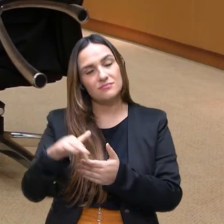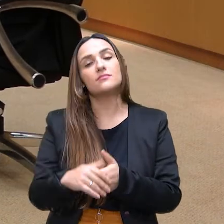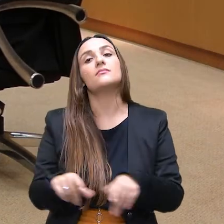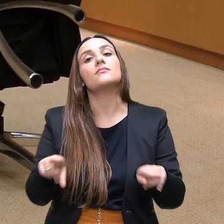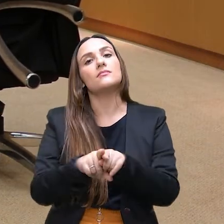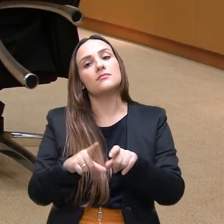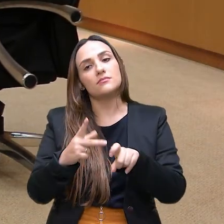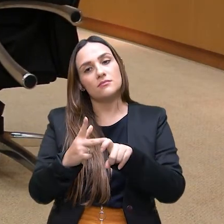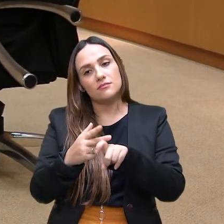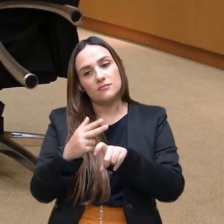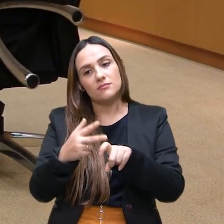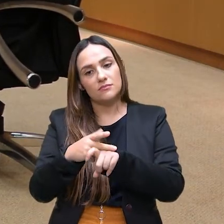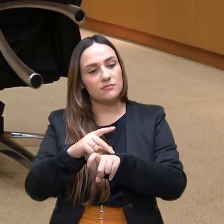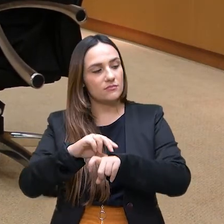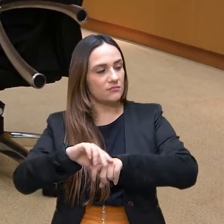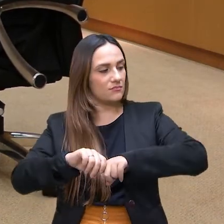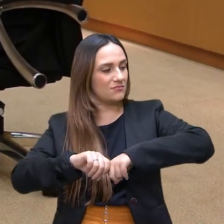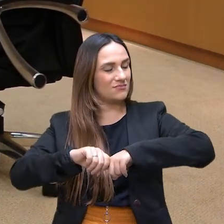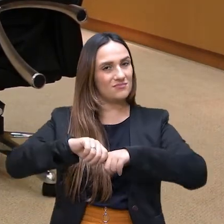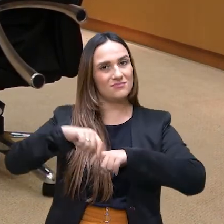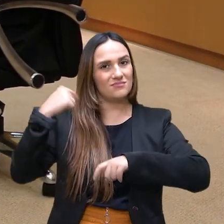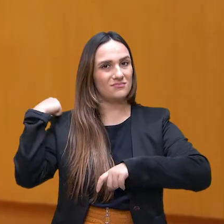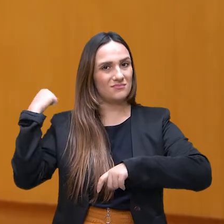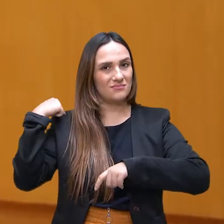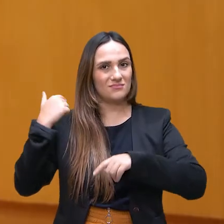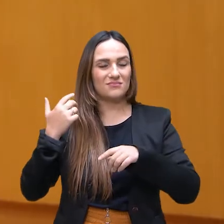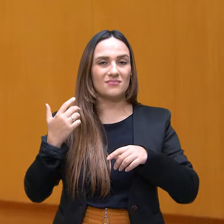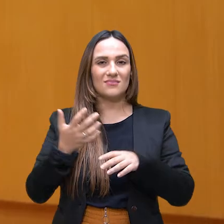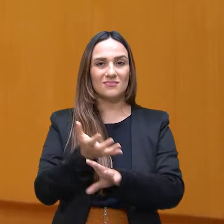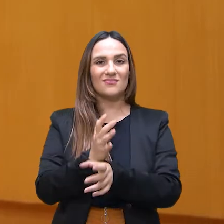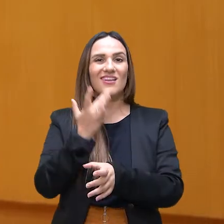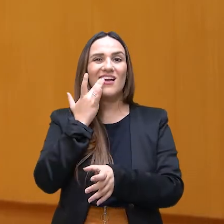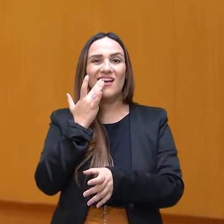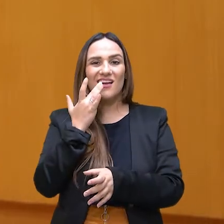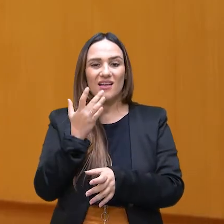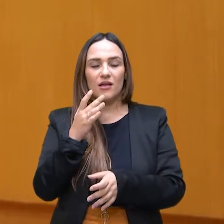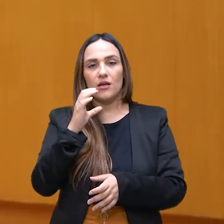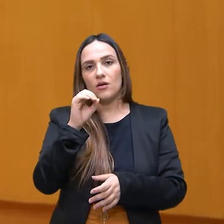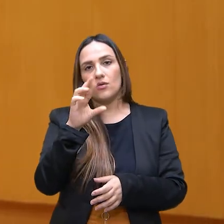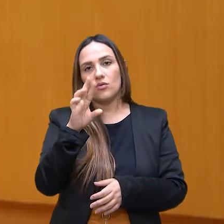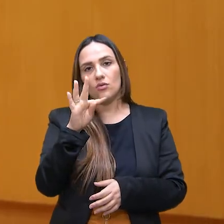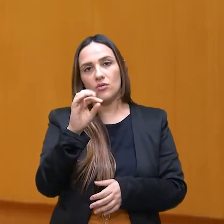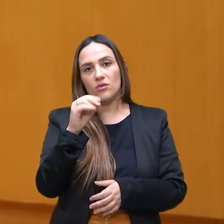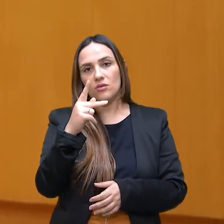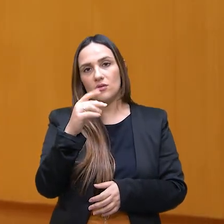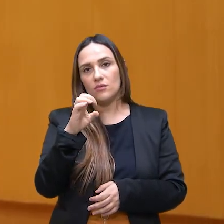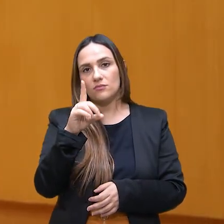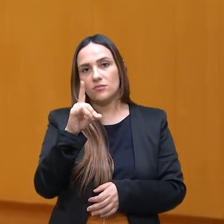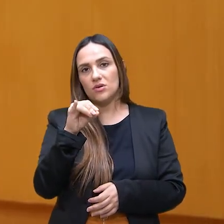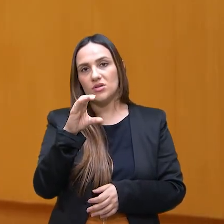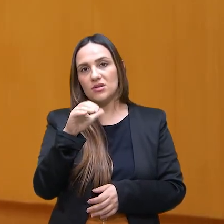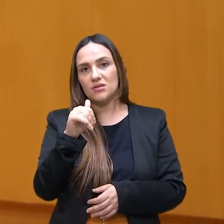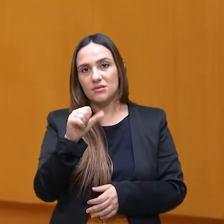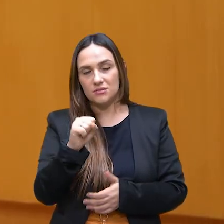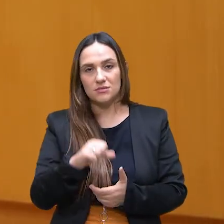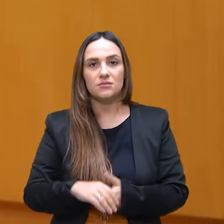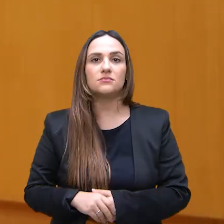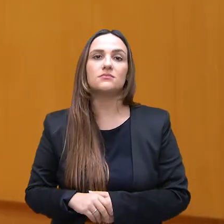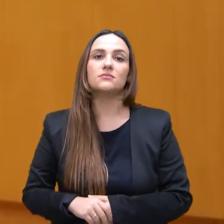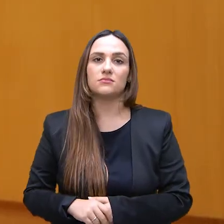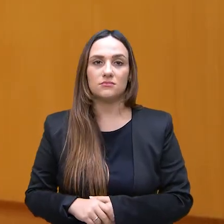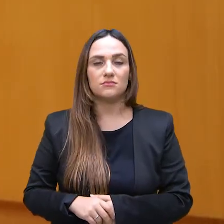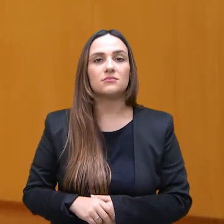cirurgias ortopédicas, são um grande número de ações também, e aí outros pedidos,